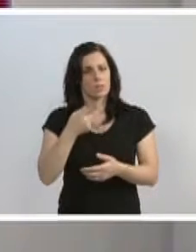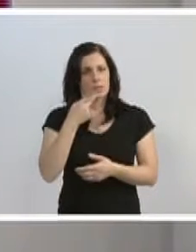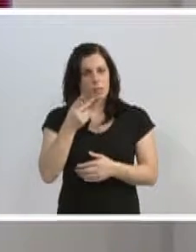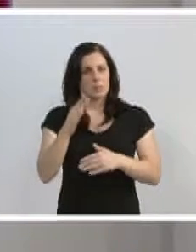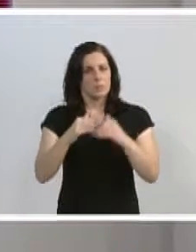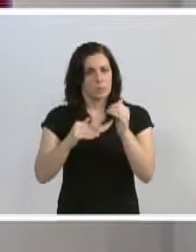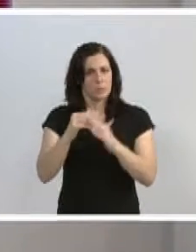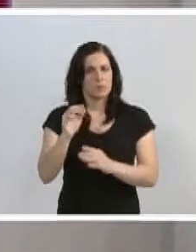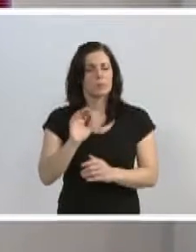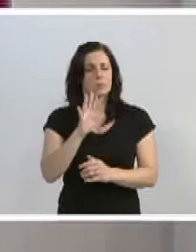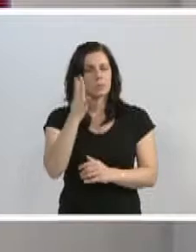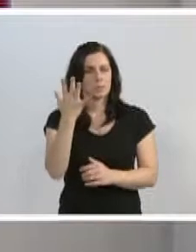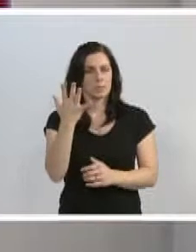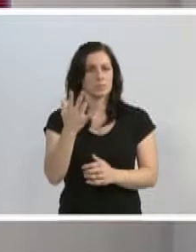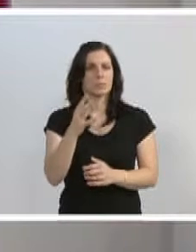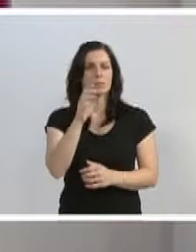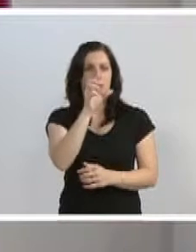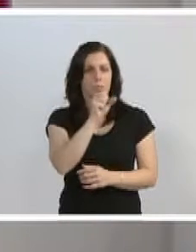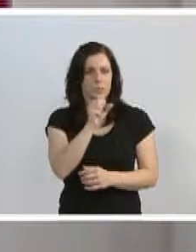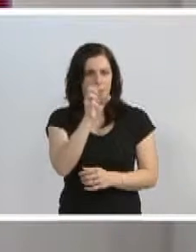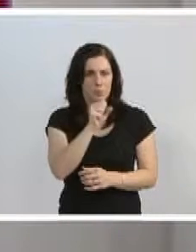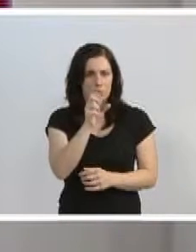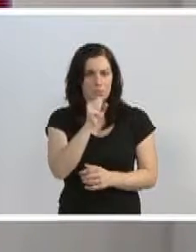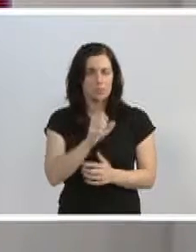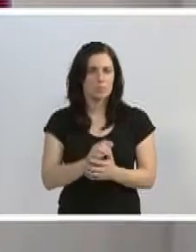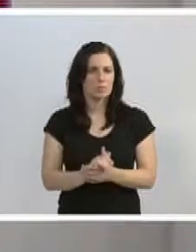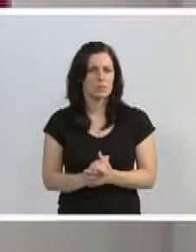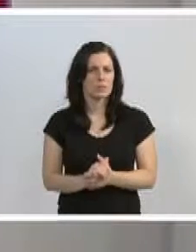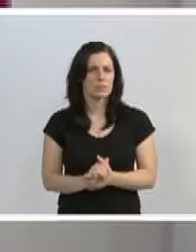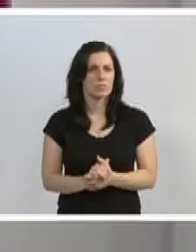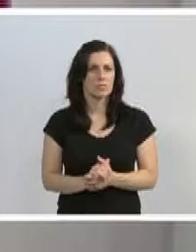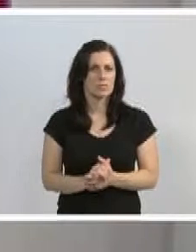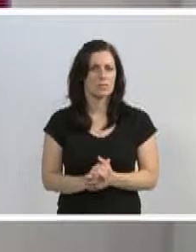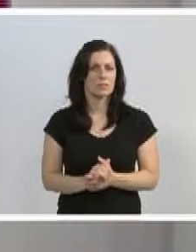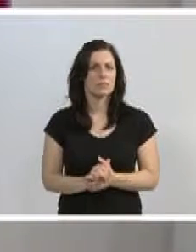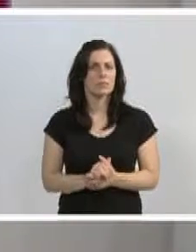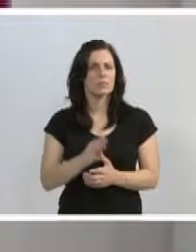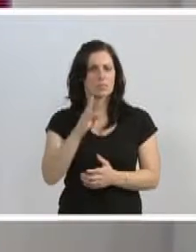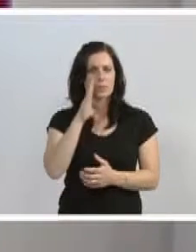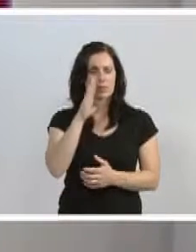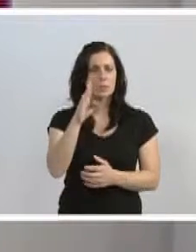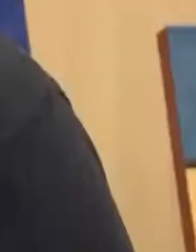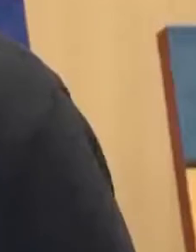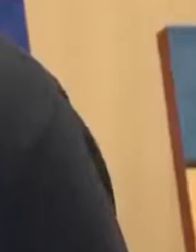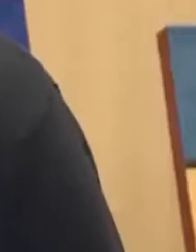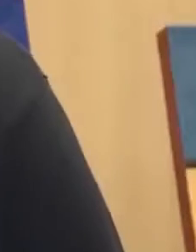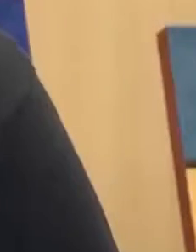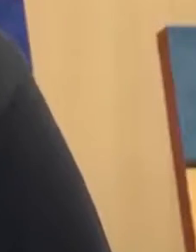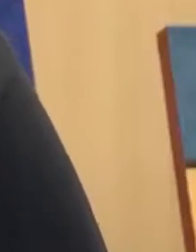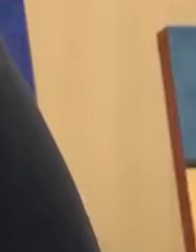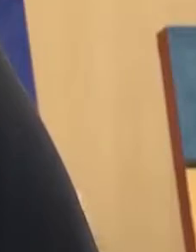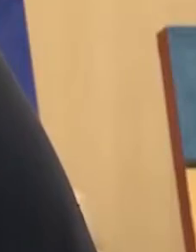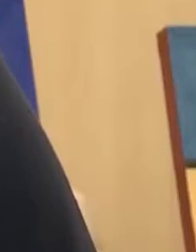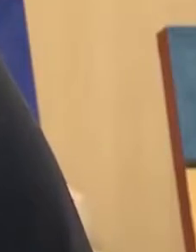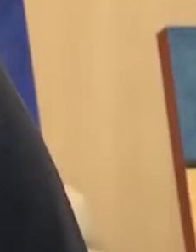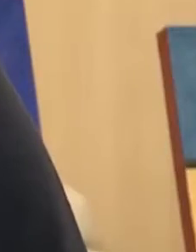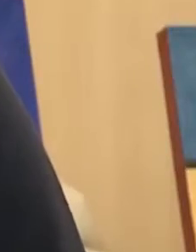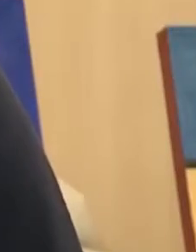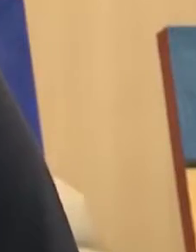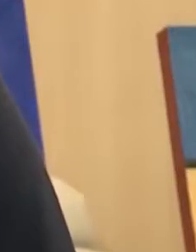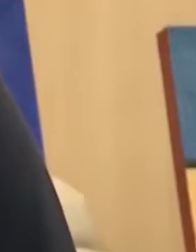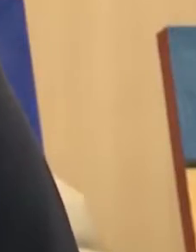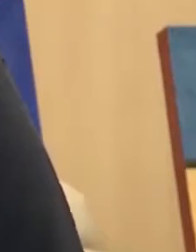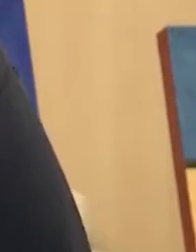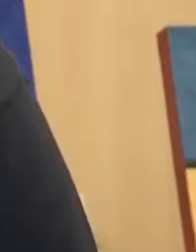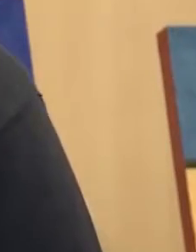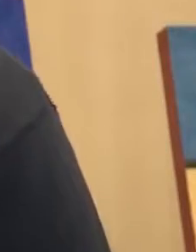do pedágio da PAI e a Feira da Amizade, além da conclusão das obras da rua Jacob Neichen. O que eu quero registrar aqui